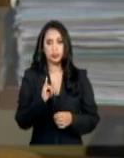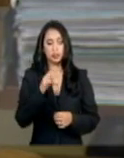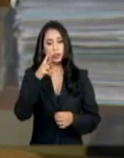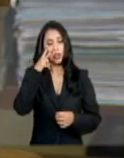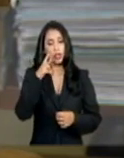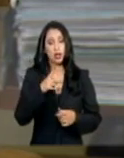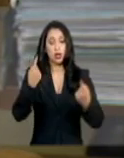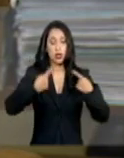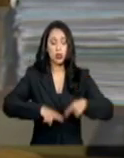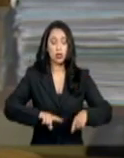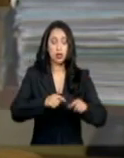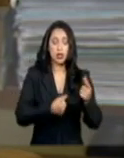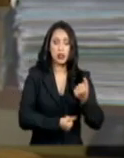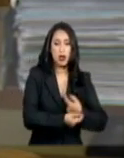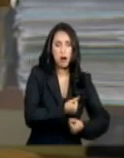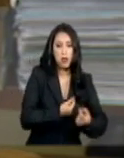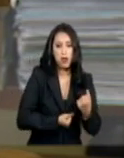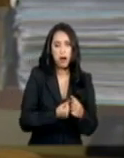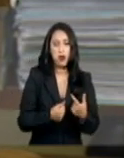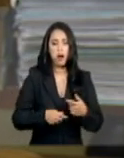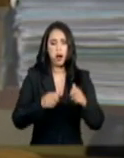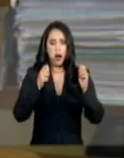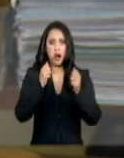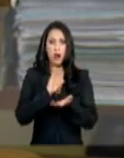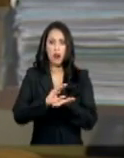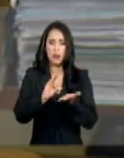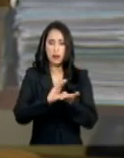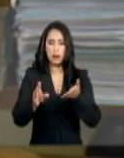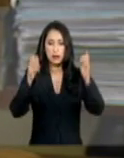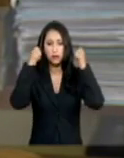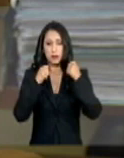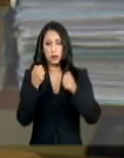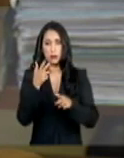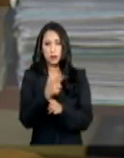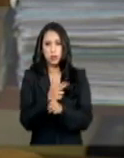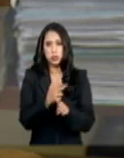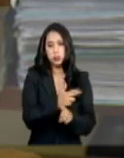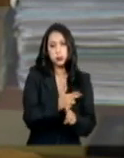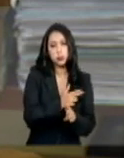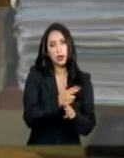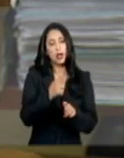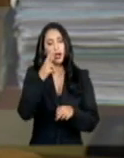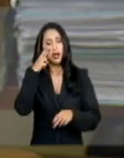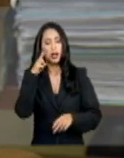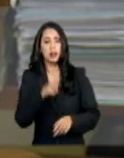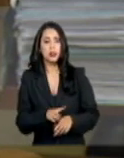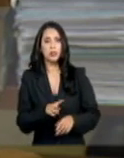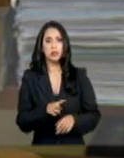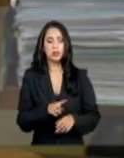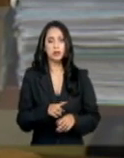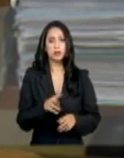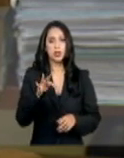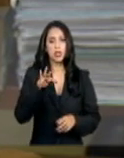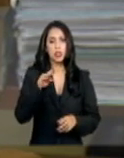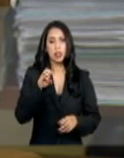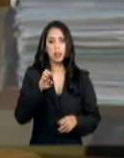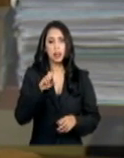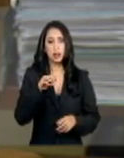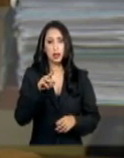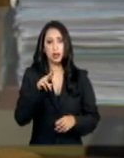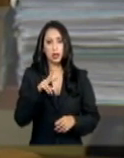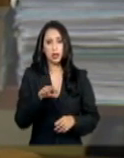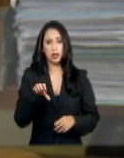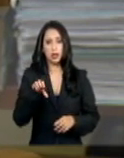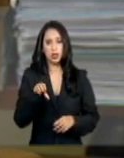dinheiro eo financiamento do terrorismo incorporando desse modo o ordenamento positivo inter alia o teor das recomendações 9